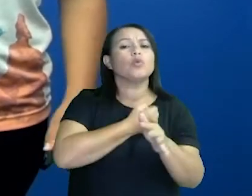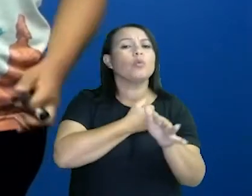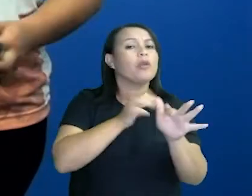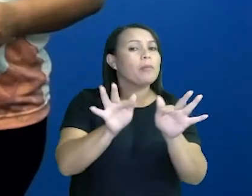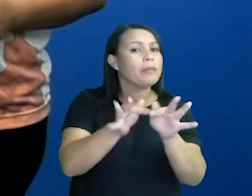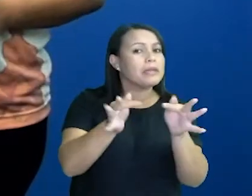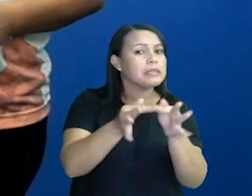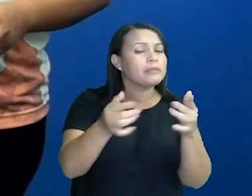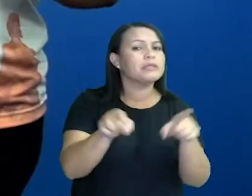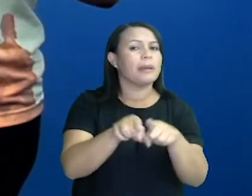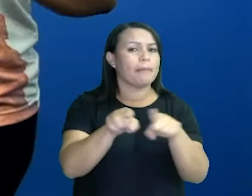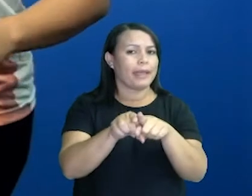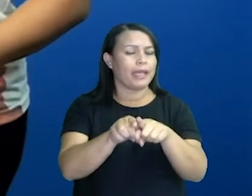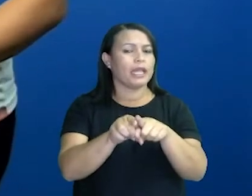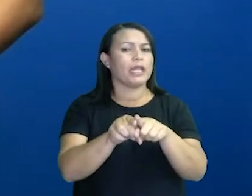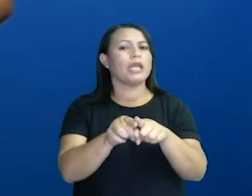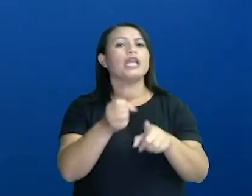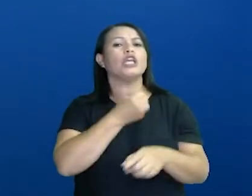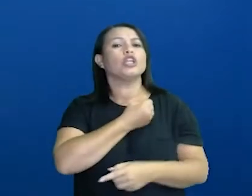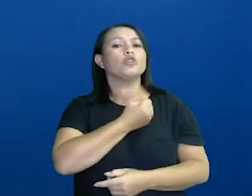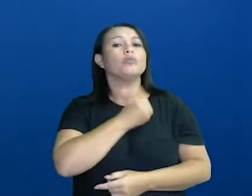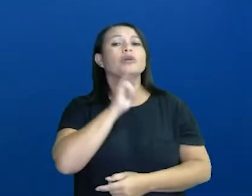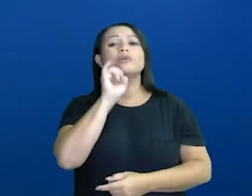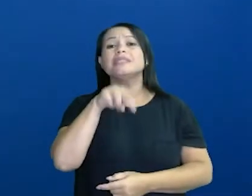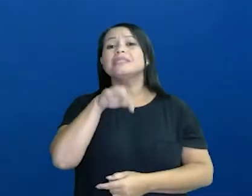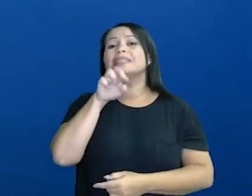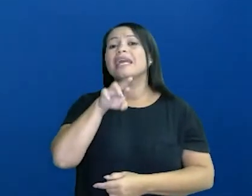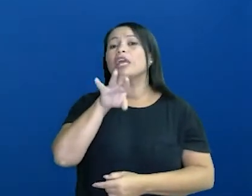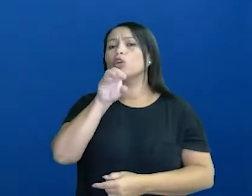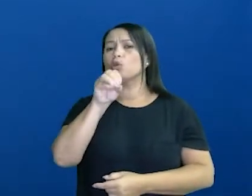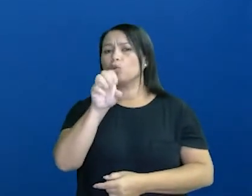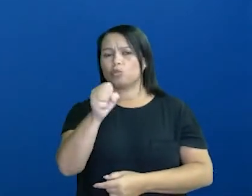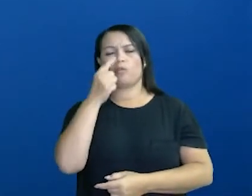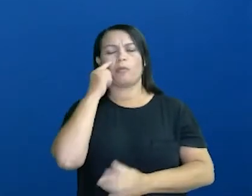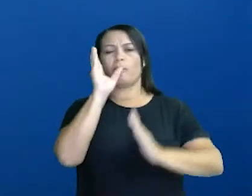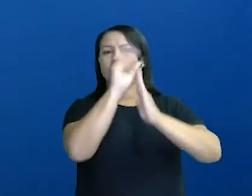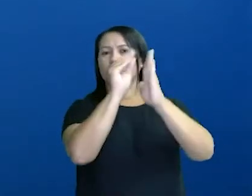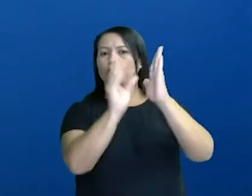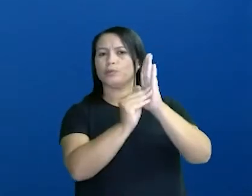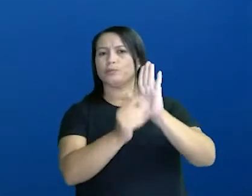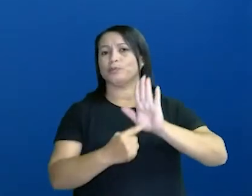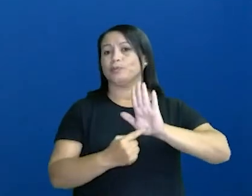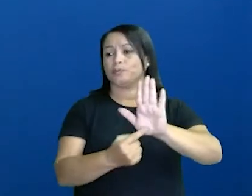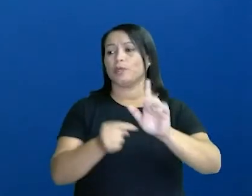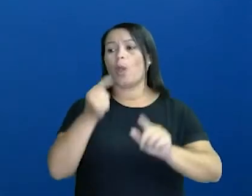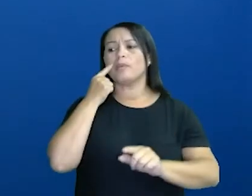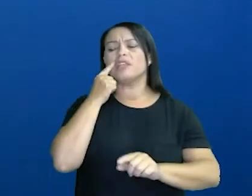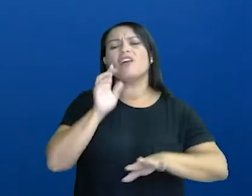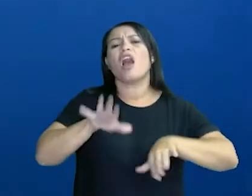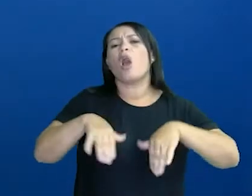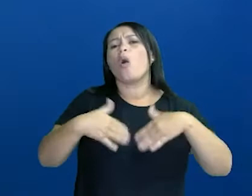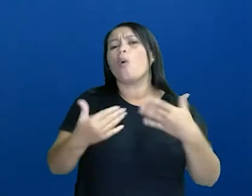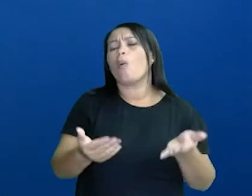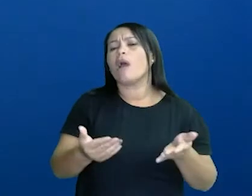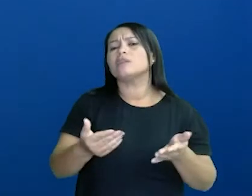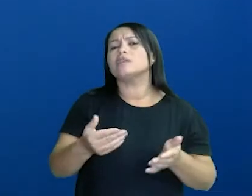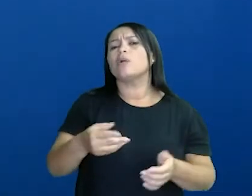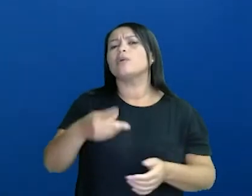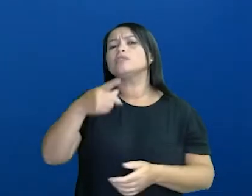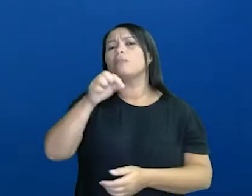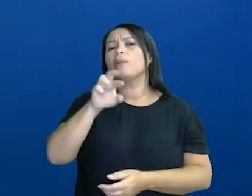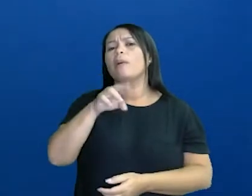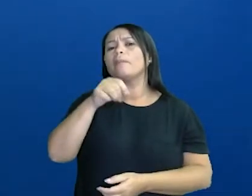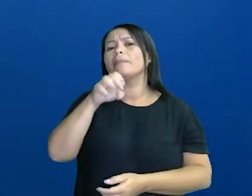simples e números inteiros Tá certo então vamos ficar mais conteúdo bom então Quais são as suas propriedades